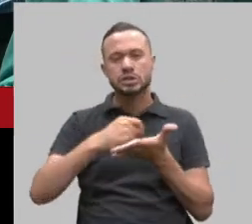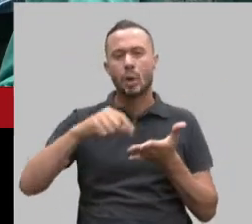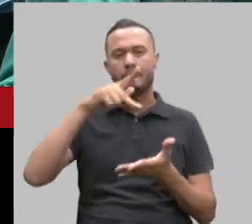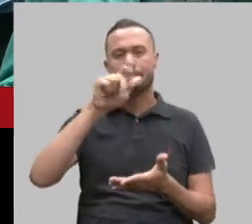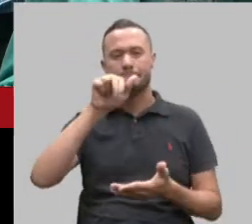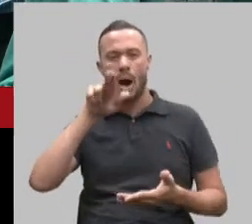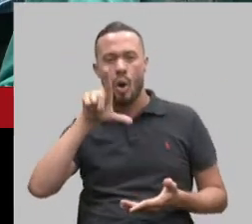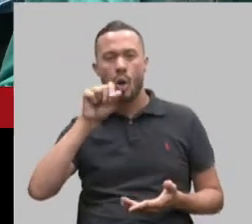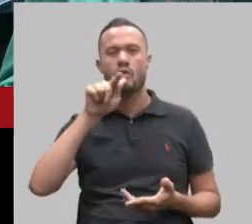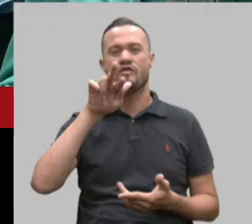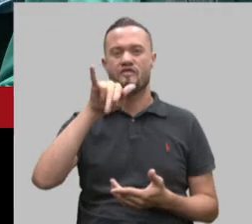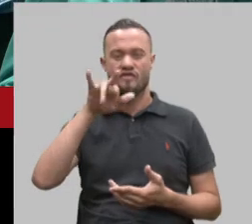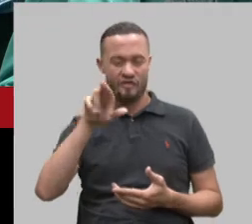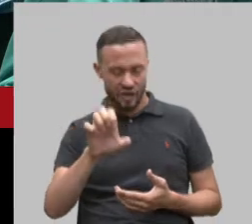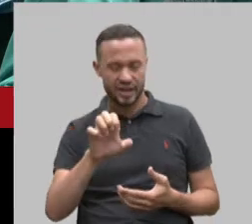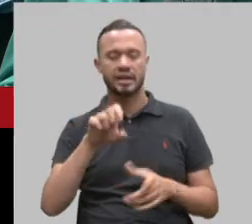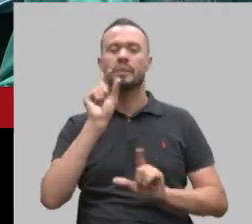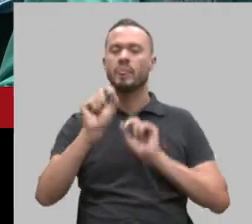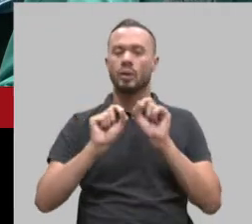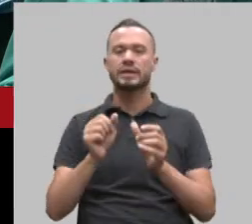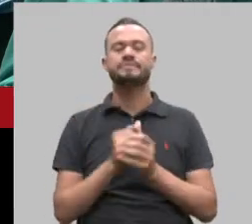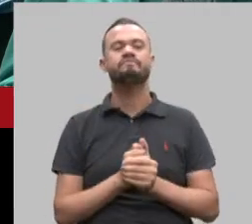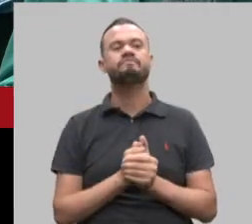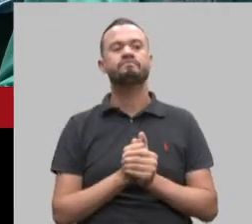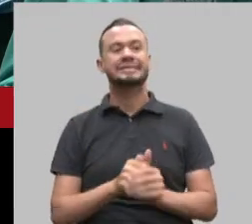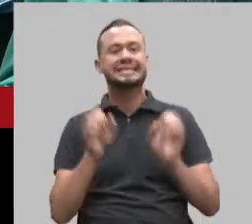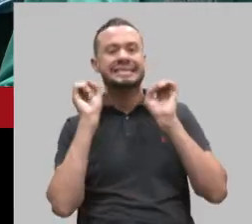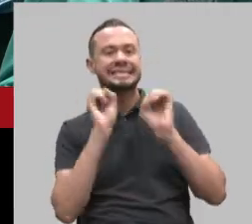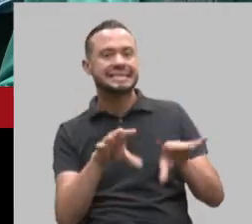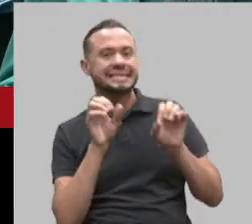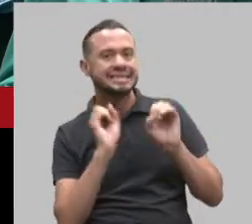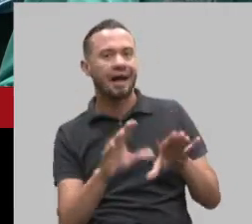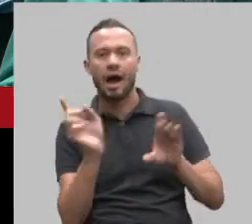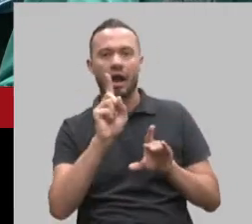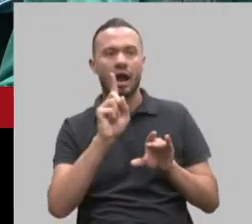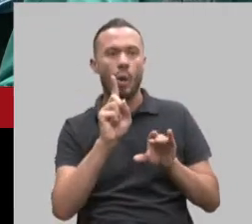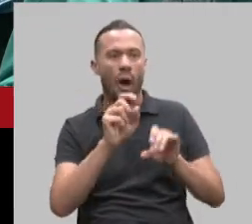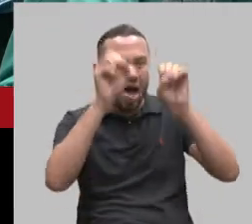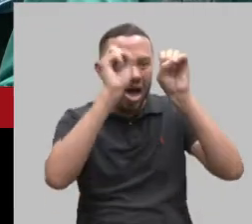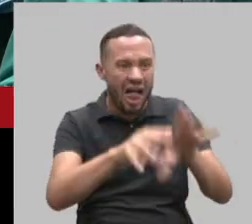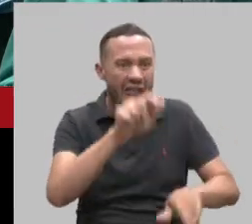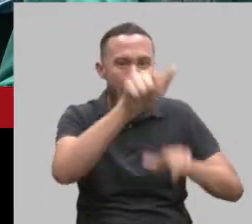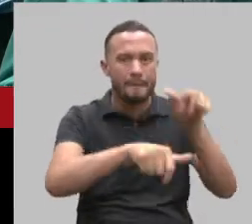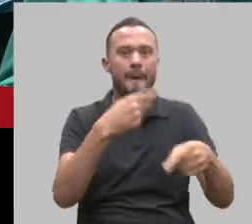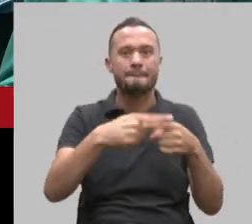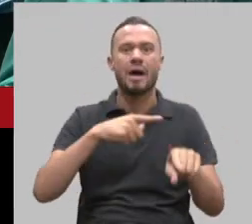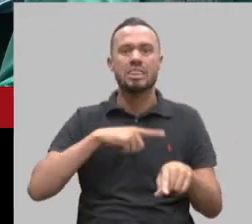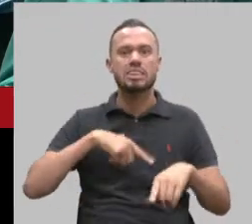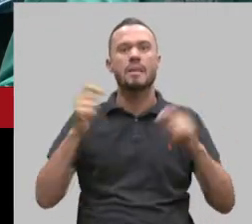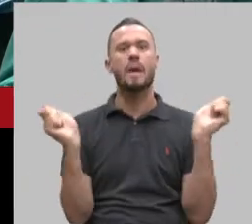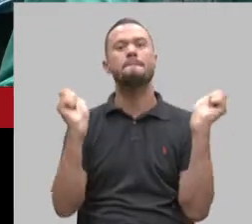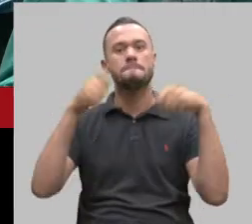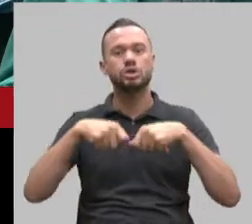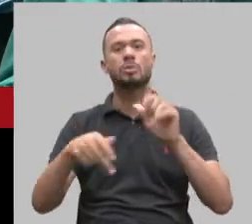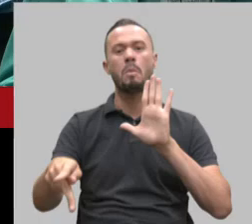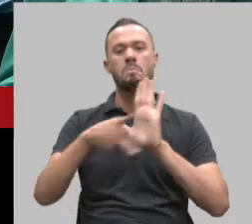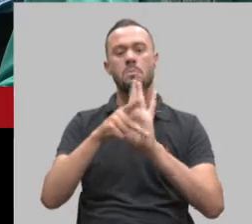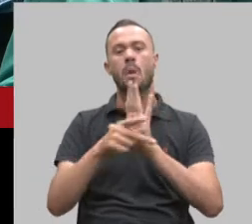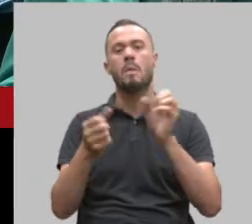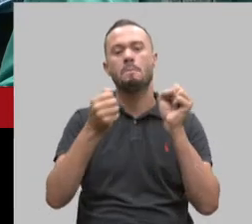educação sem falar dele que é ensinar não é transferir conhecimento mas criar as possibilidades paraa sua própria produção ou